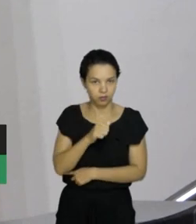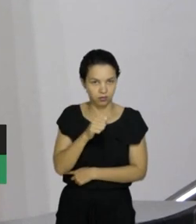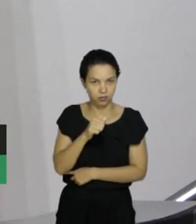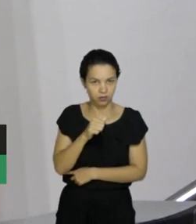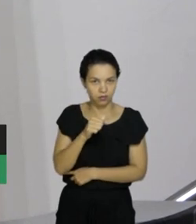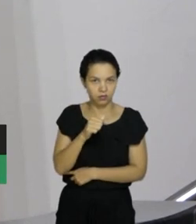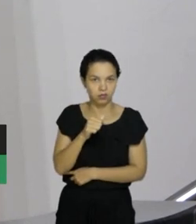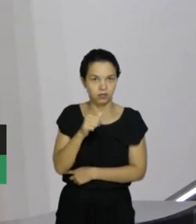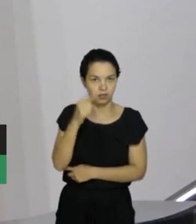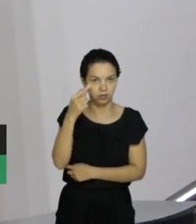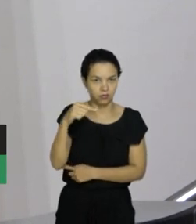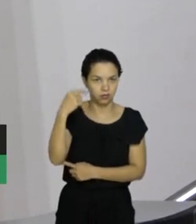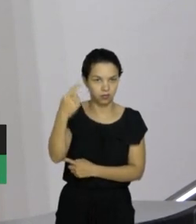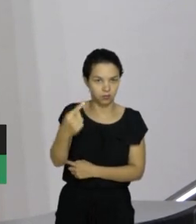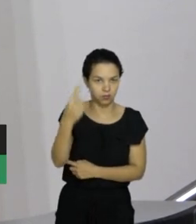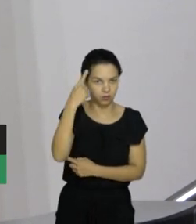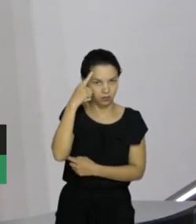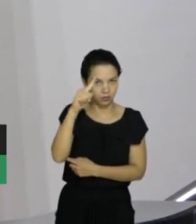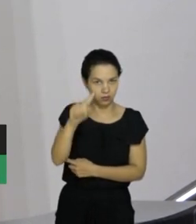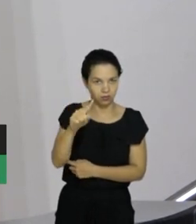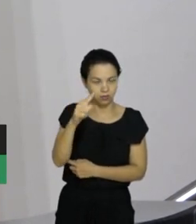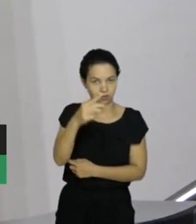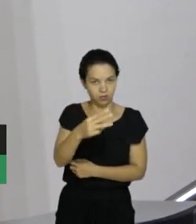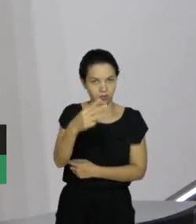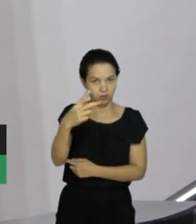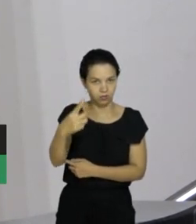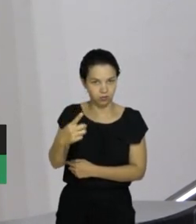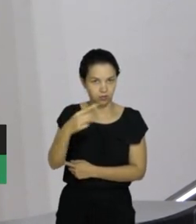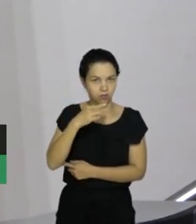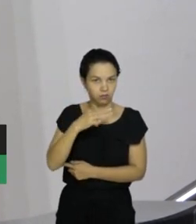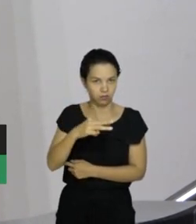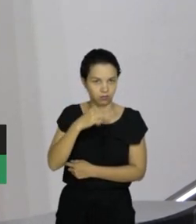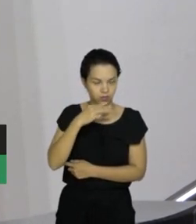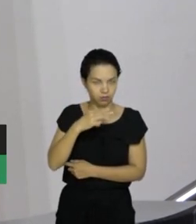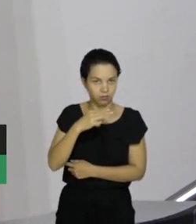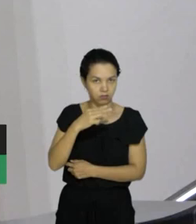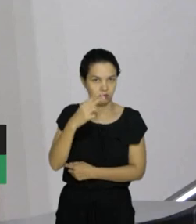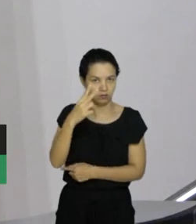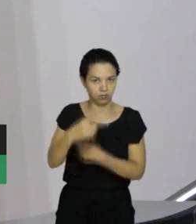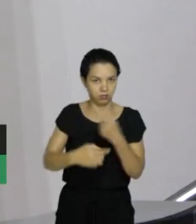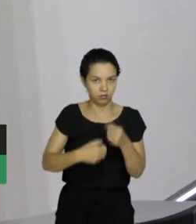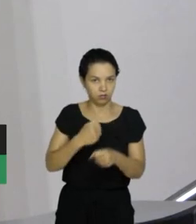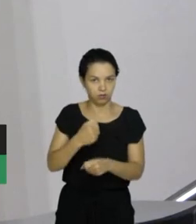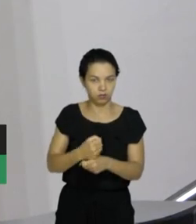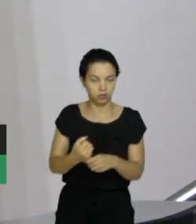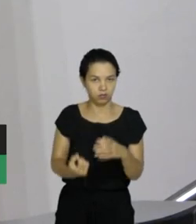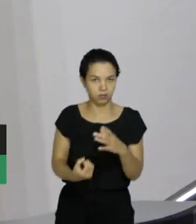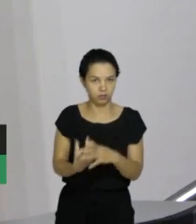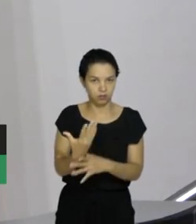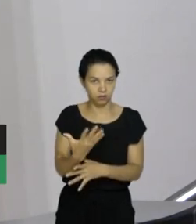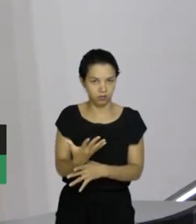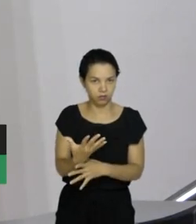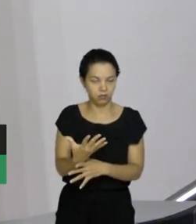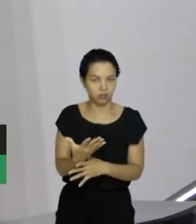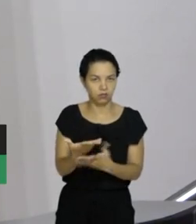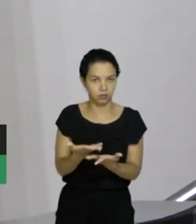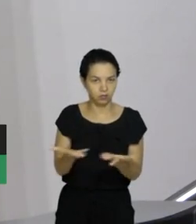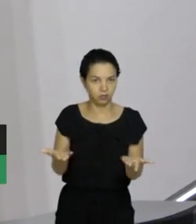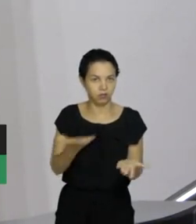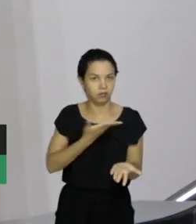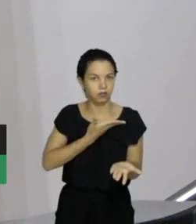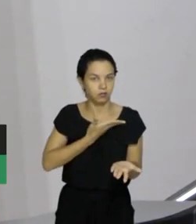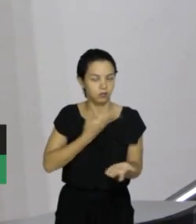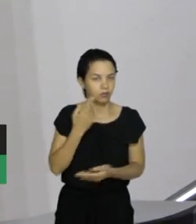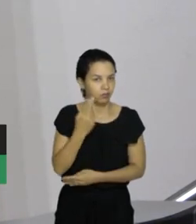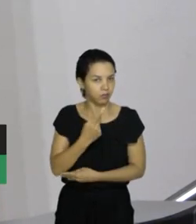Março está completando dois anos de implantação aos colegas parlamentares especialmente aqui